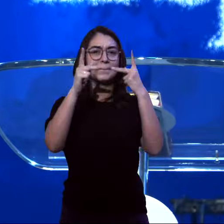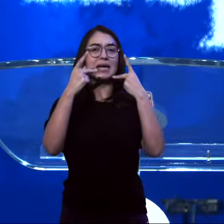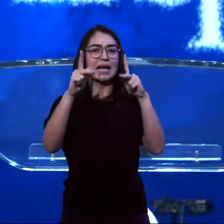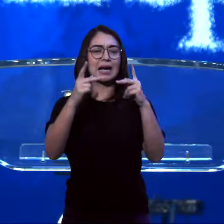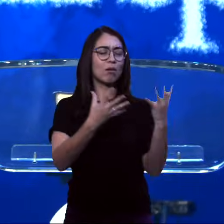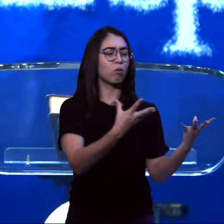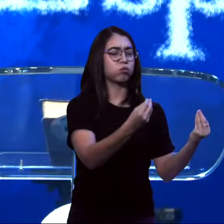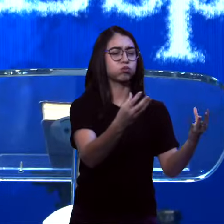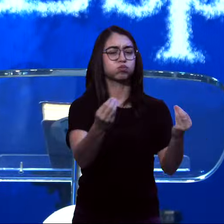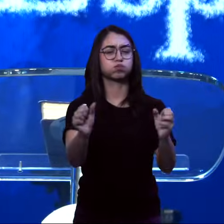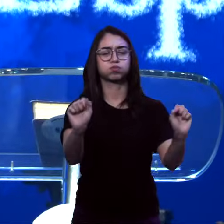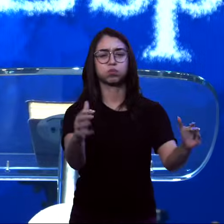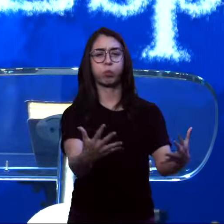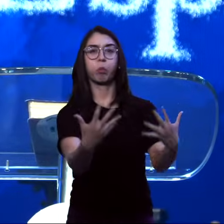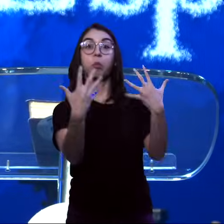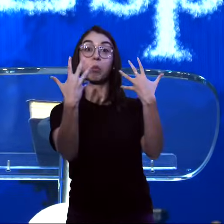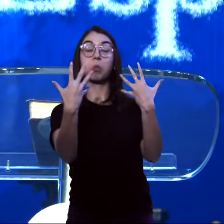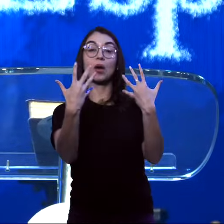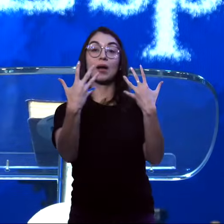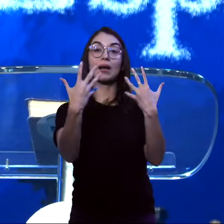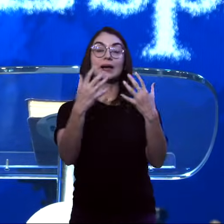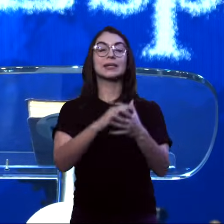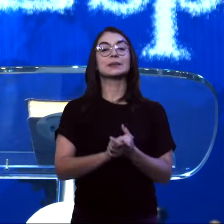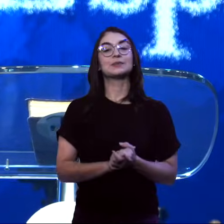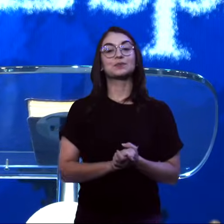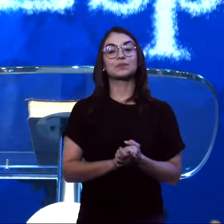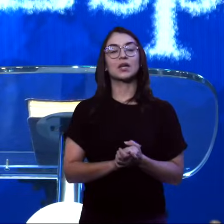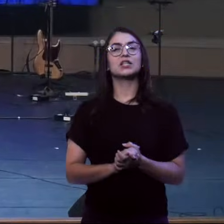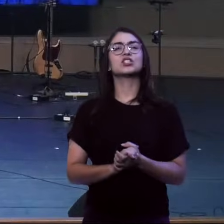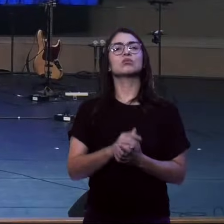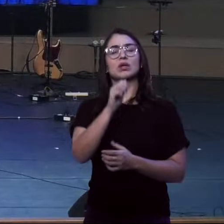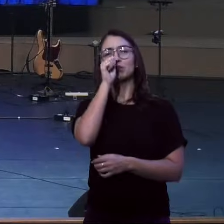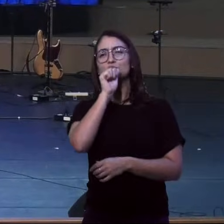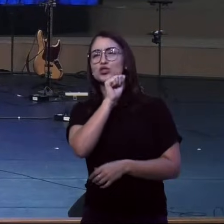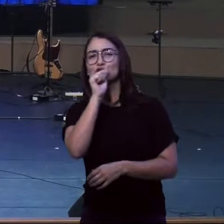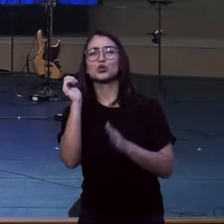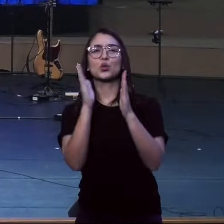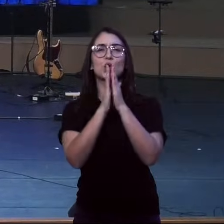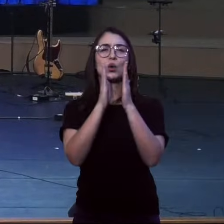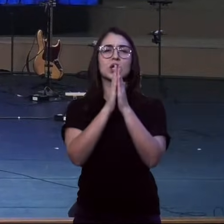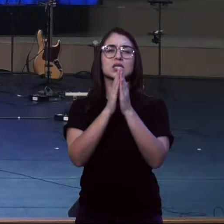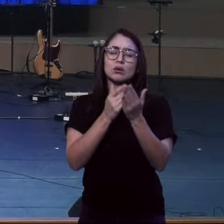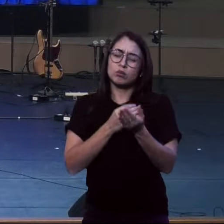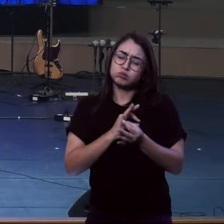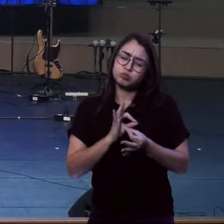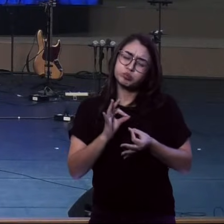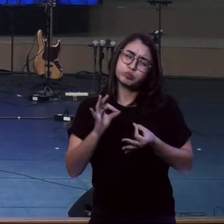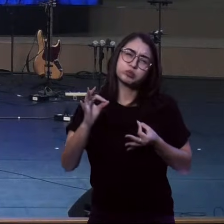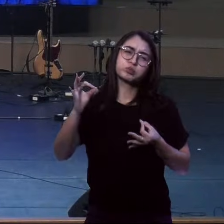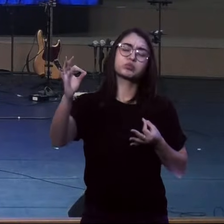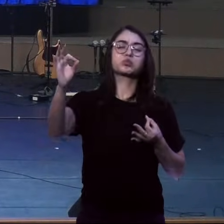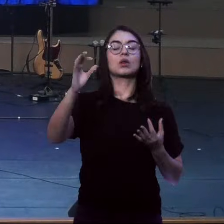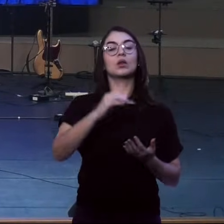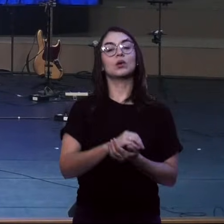ouvi-lo, ele tinha períodos de jejum e oração prolongados. E ele dizia que antes de